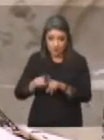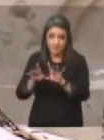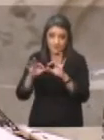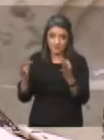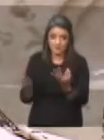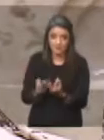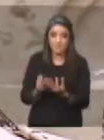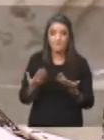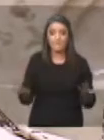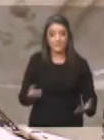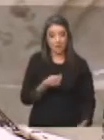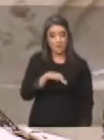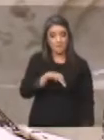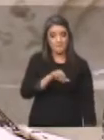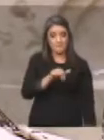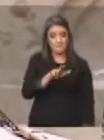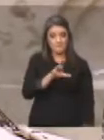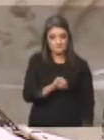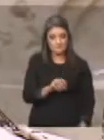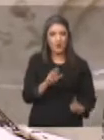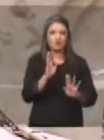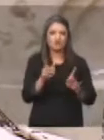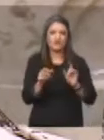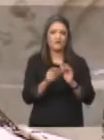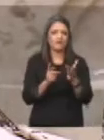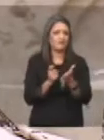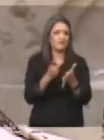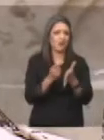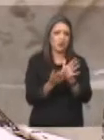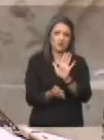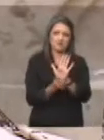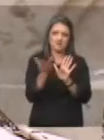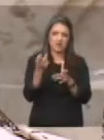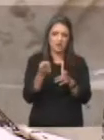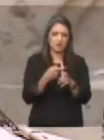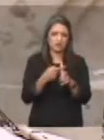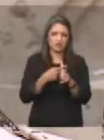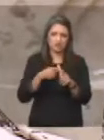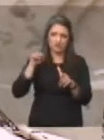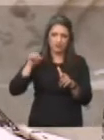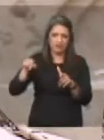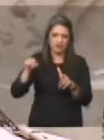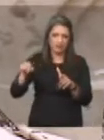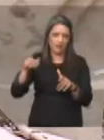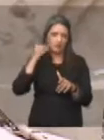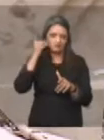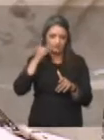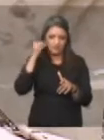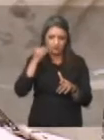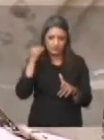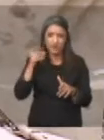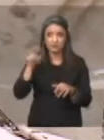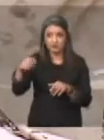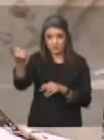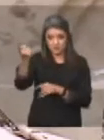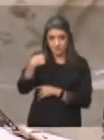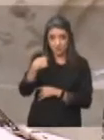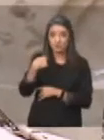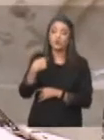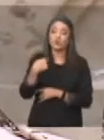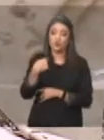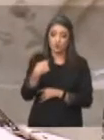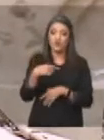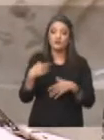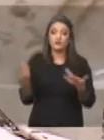Apesar de Mauro Sérgio ter efetuado diversos pagamentos em benefício de Silas e família, por ordem do deputado, há nos autos